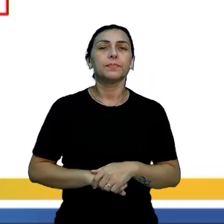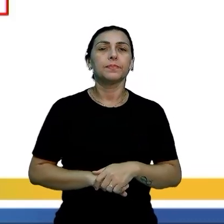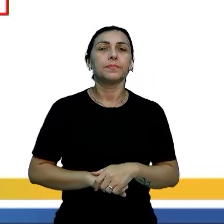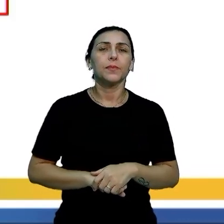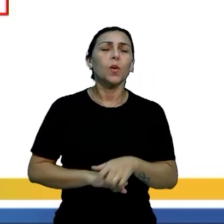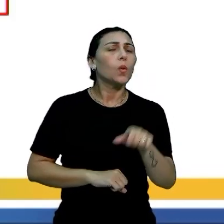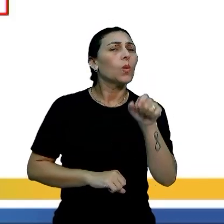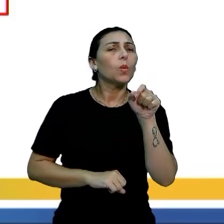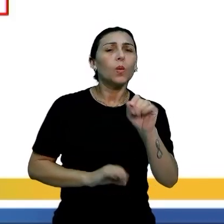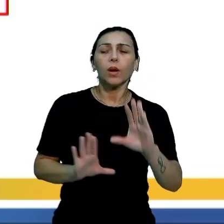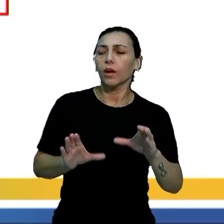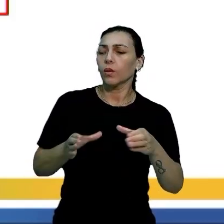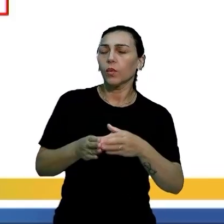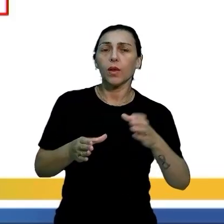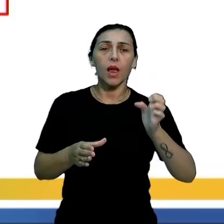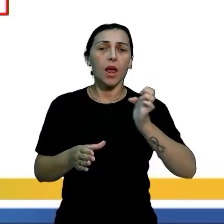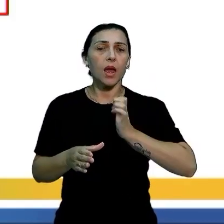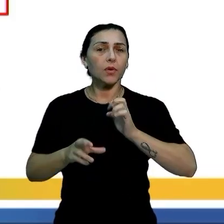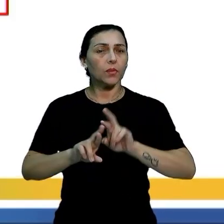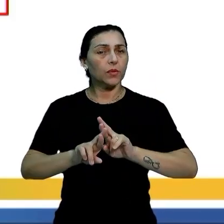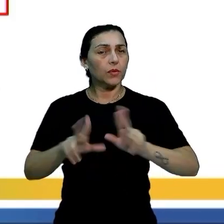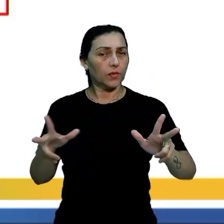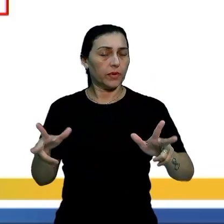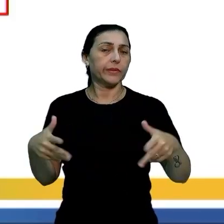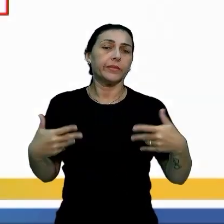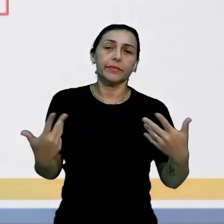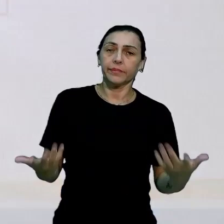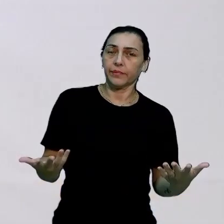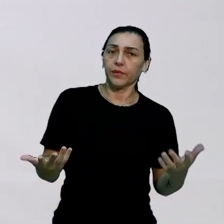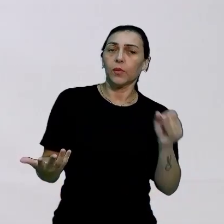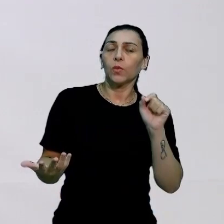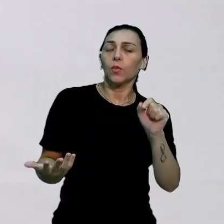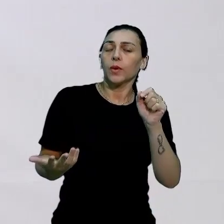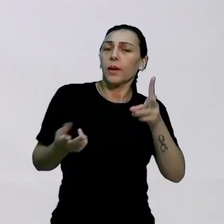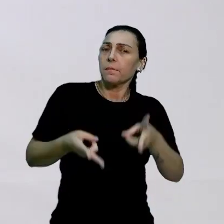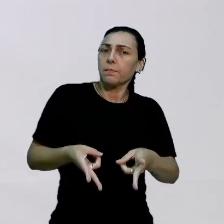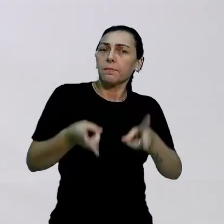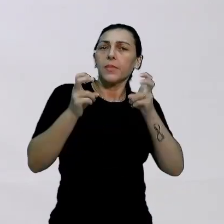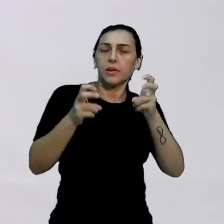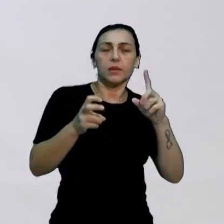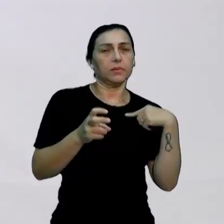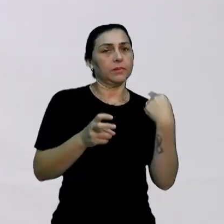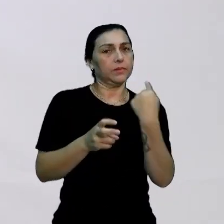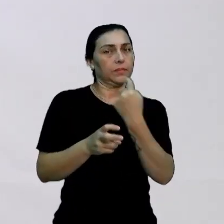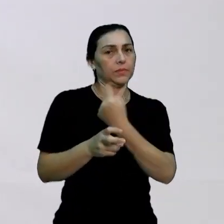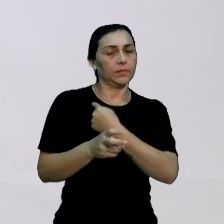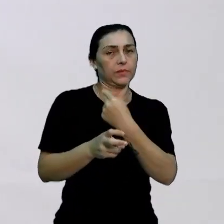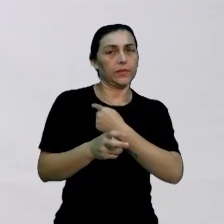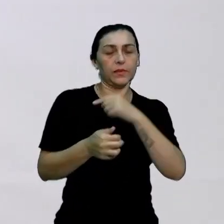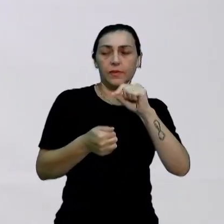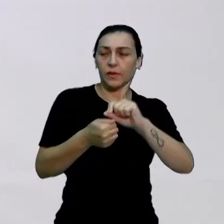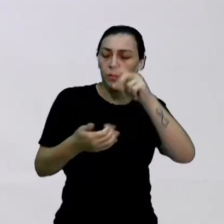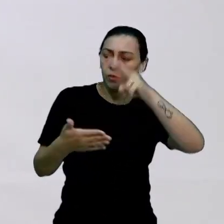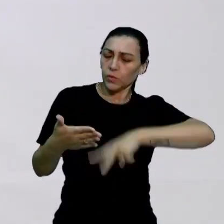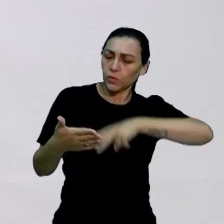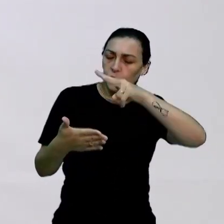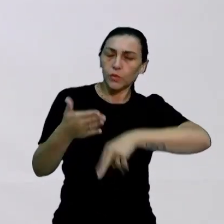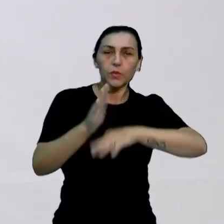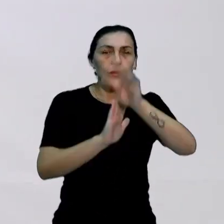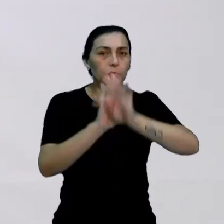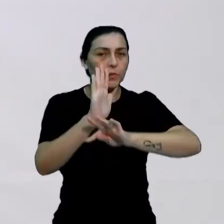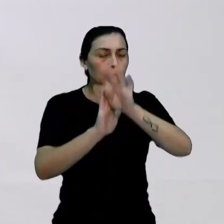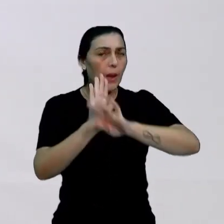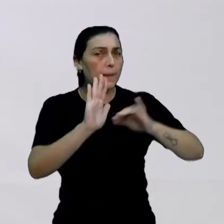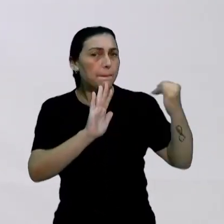O que são grupos étnicos diferentes? Distintos. Então, o que a gente observa? Quando a gente vai fazer uma leitura de um texto, pessoal,